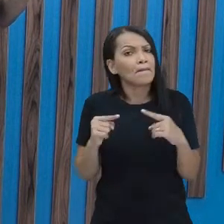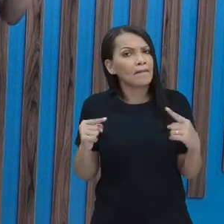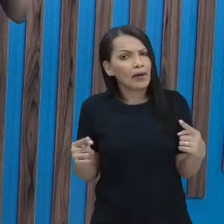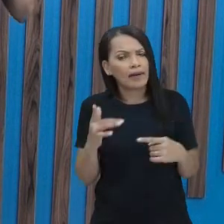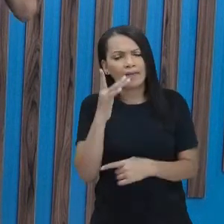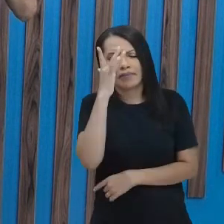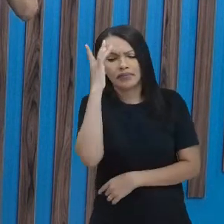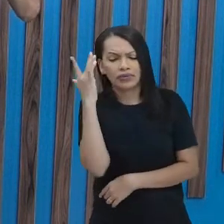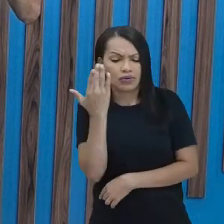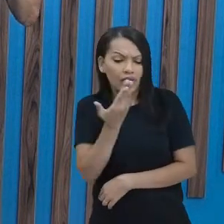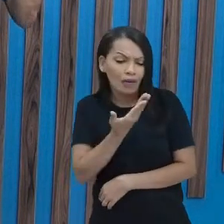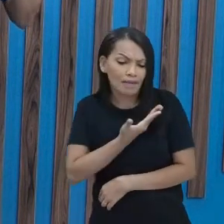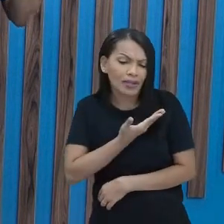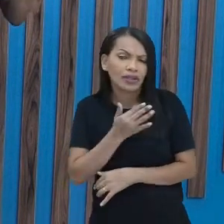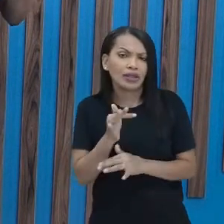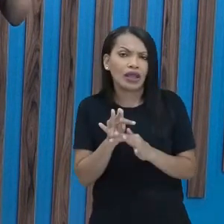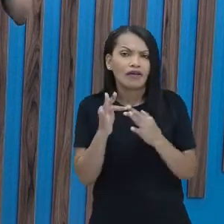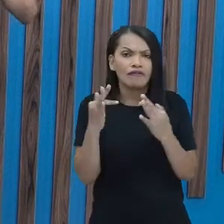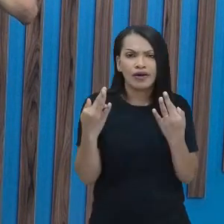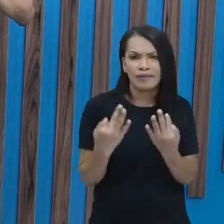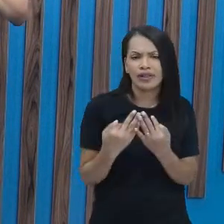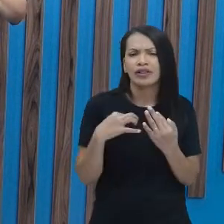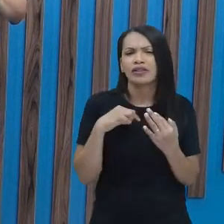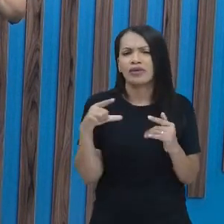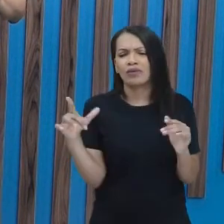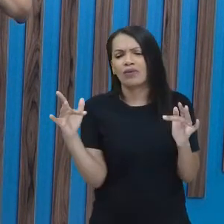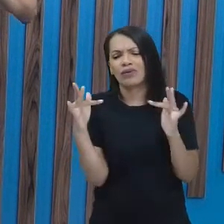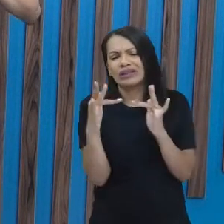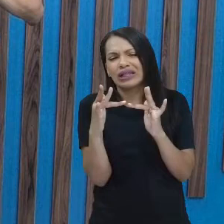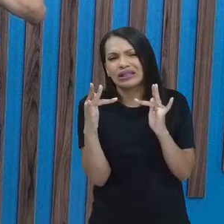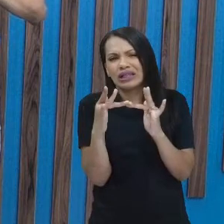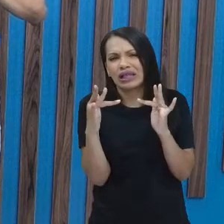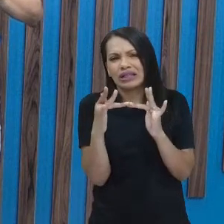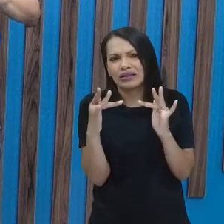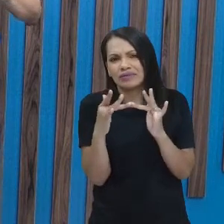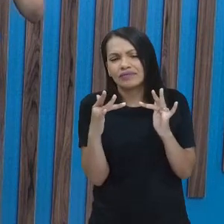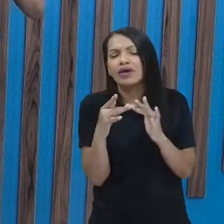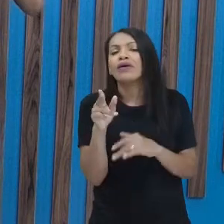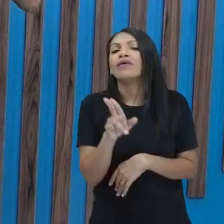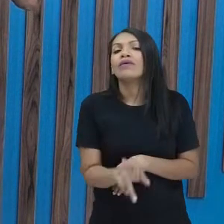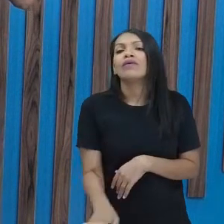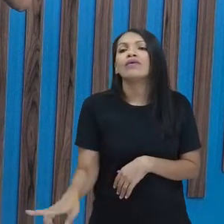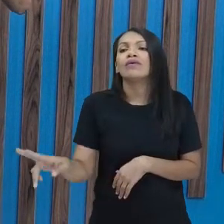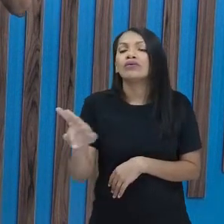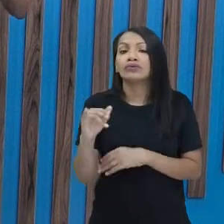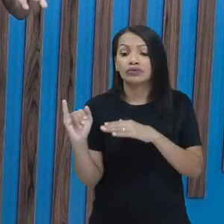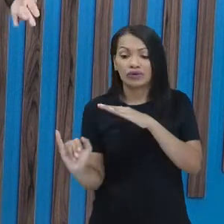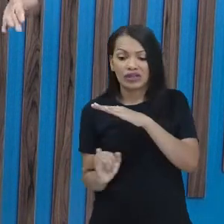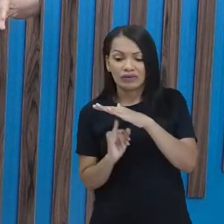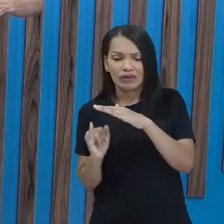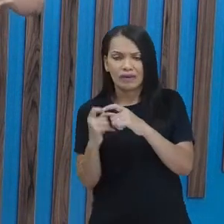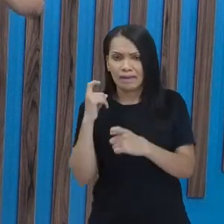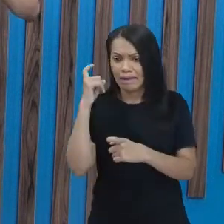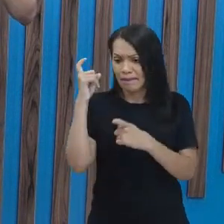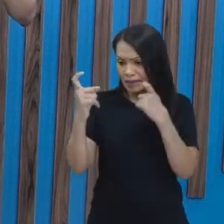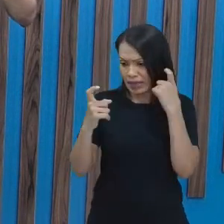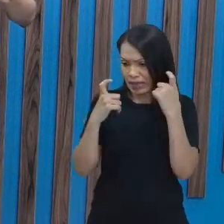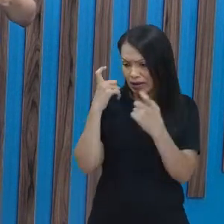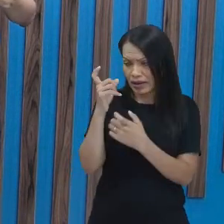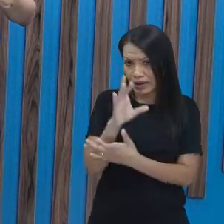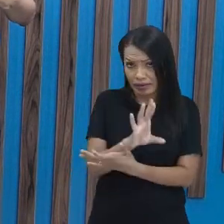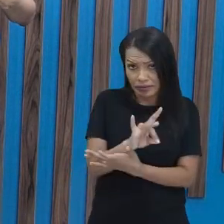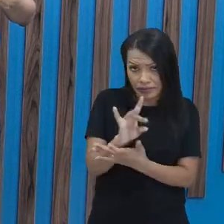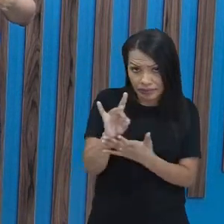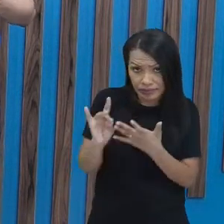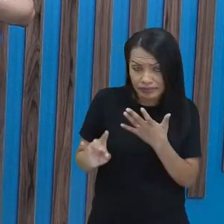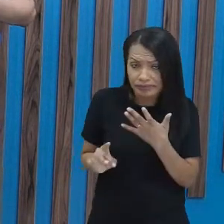minha família, que eu tenho mais intimidade, eu uso a linguagem informal, sem me preocupar muito com os